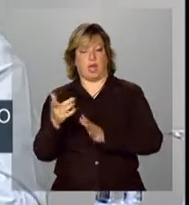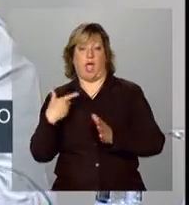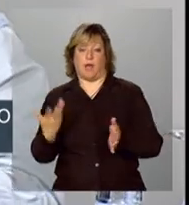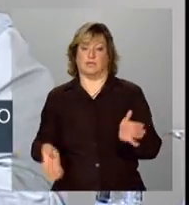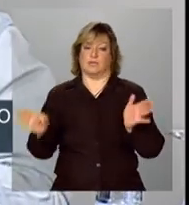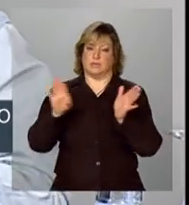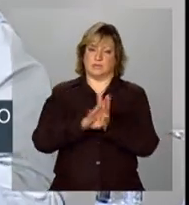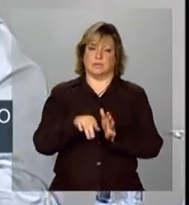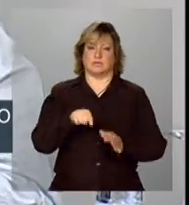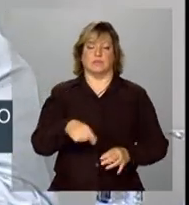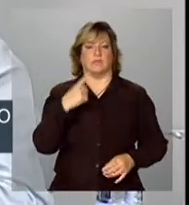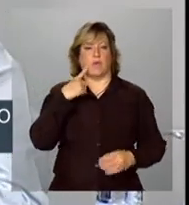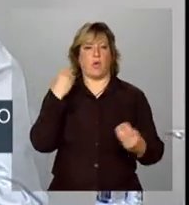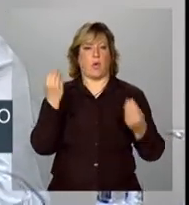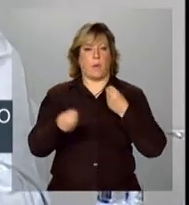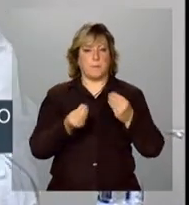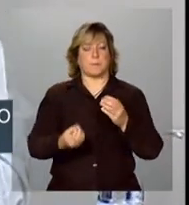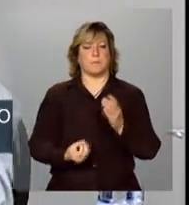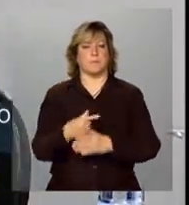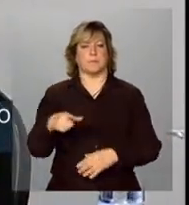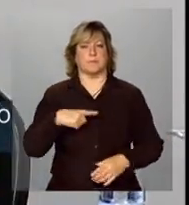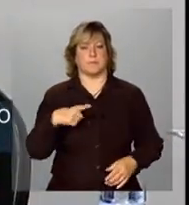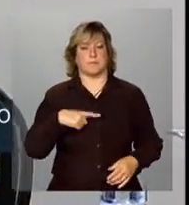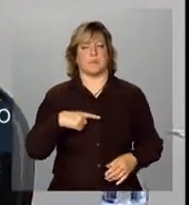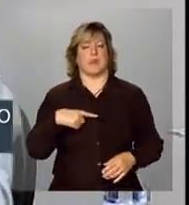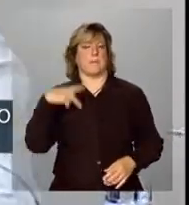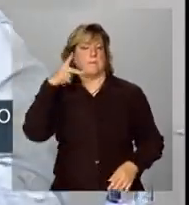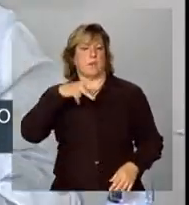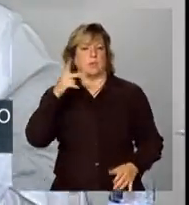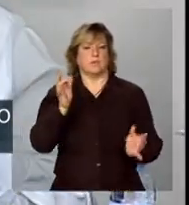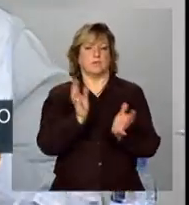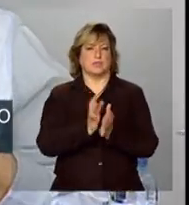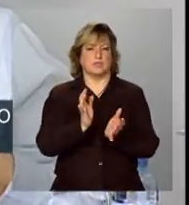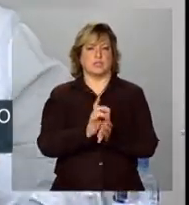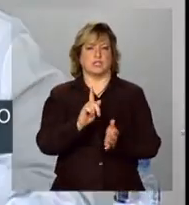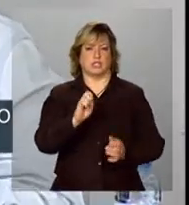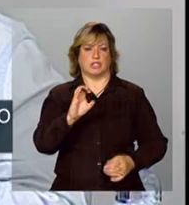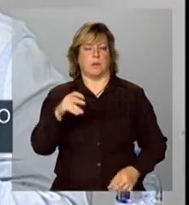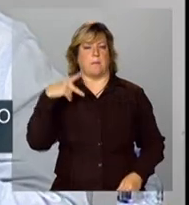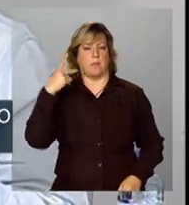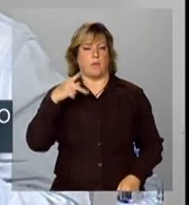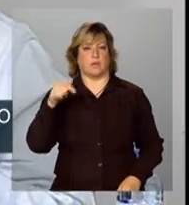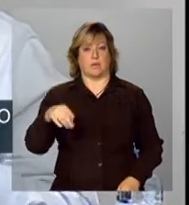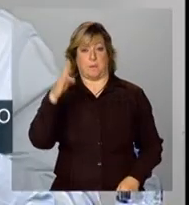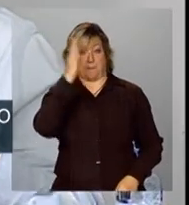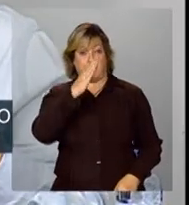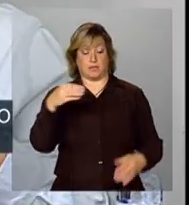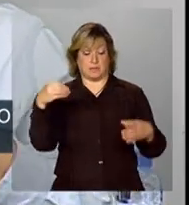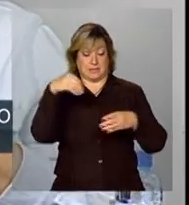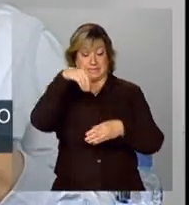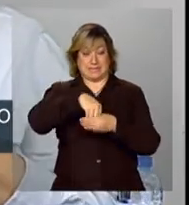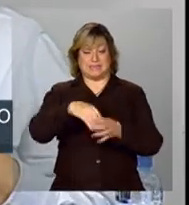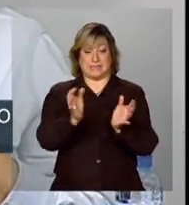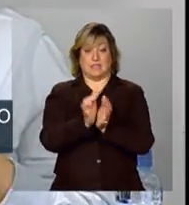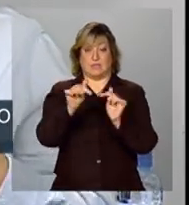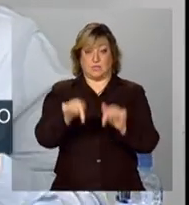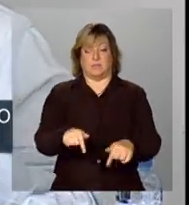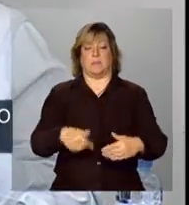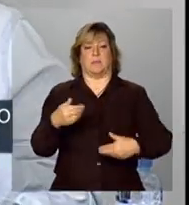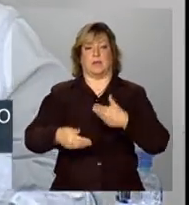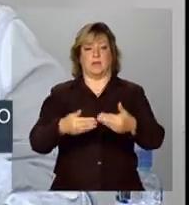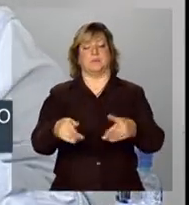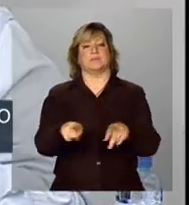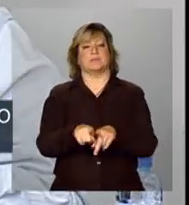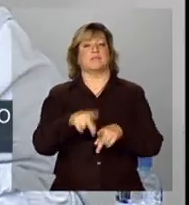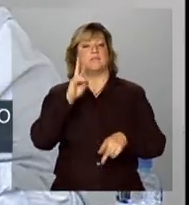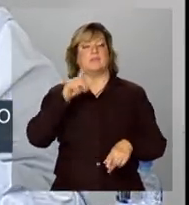alimentar no mundo e a visão estratégica e geopolítica de vários países. O Brasil está na centralidade desse processo. E acabei de vir da FAO também em